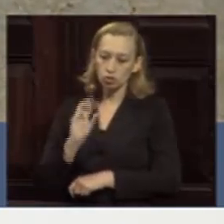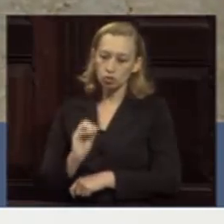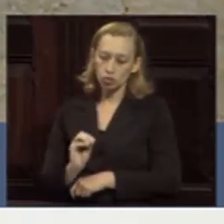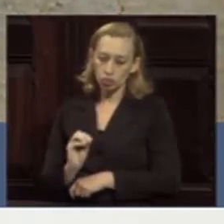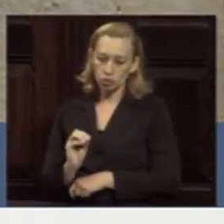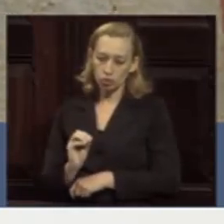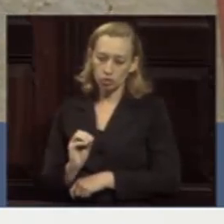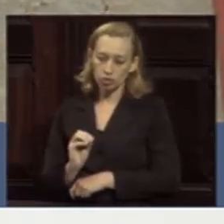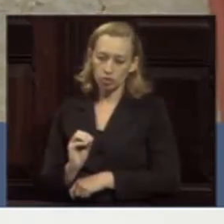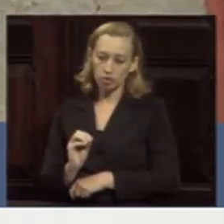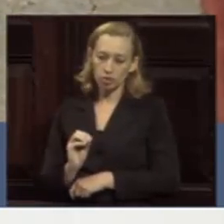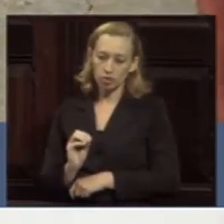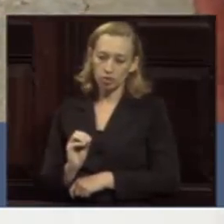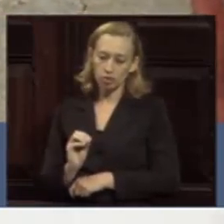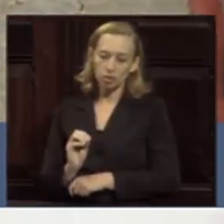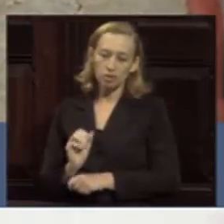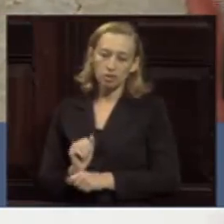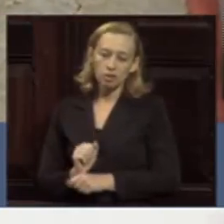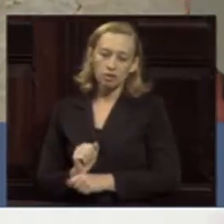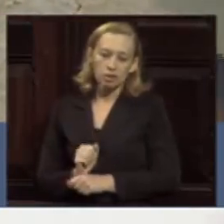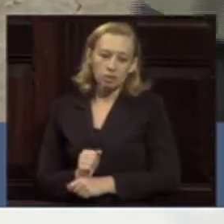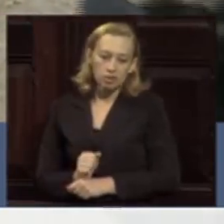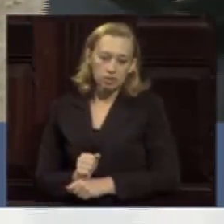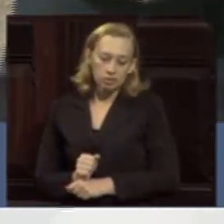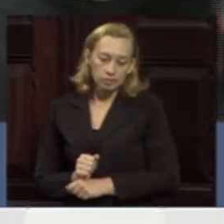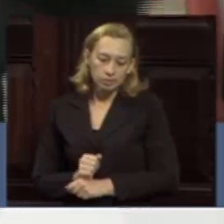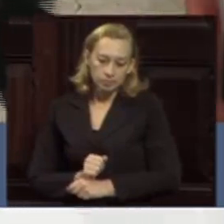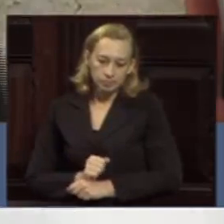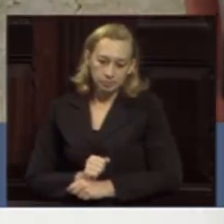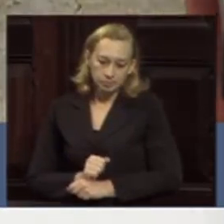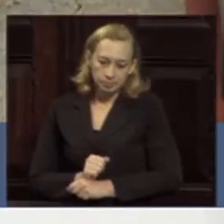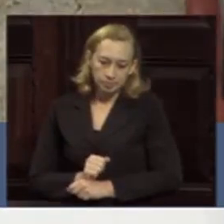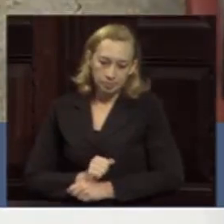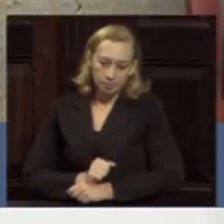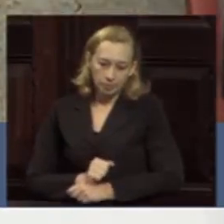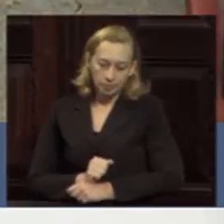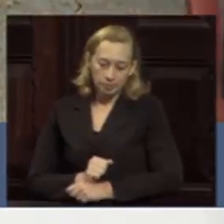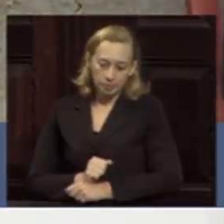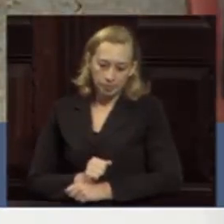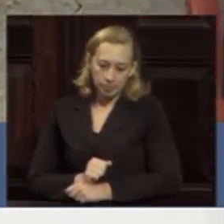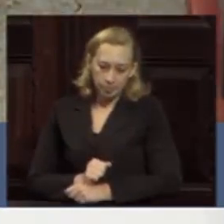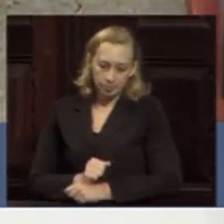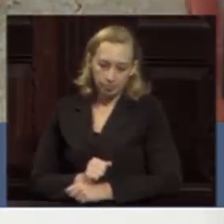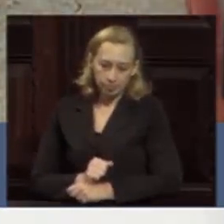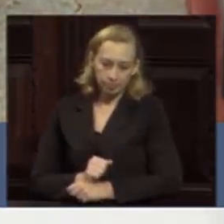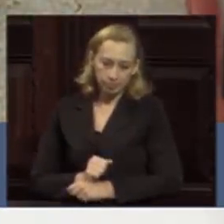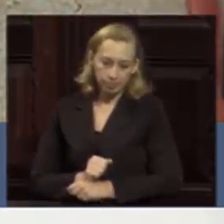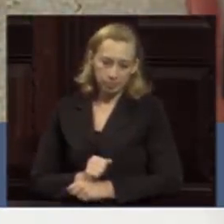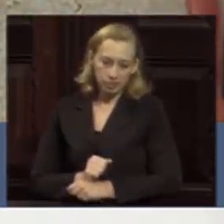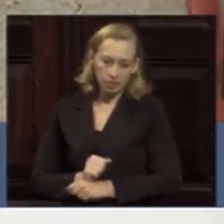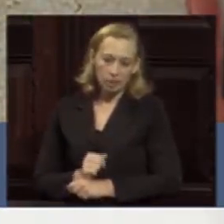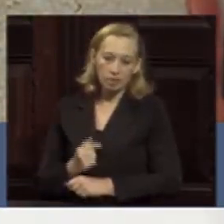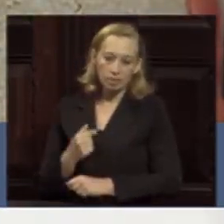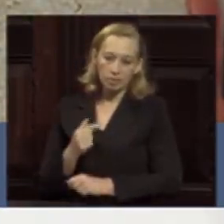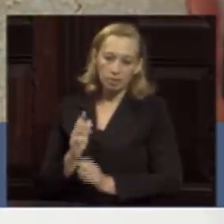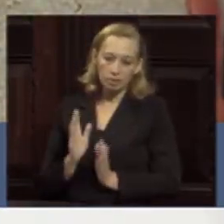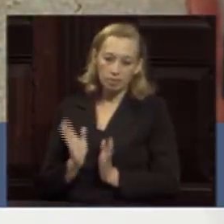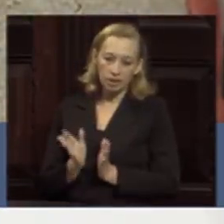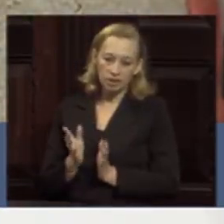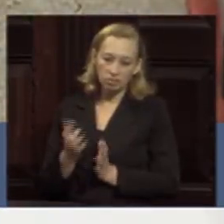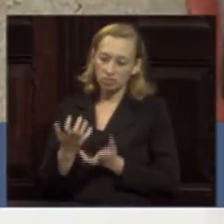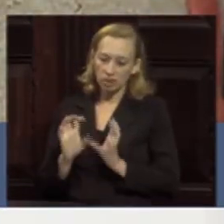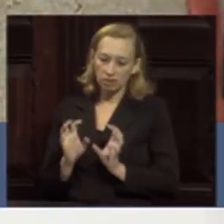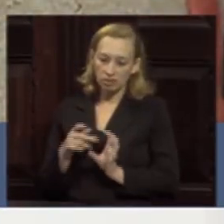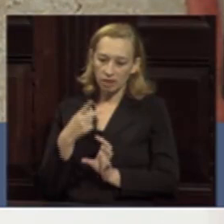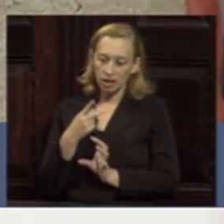gabinete comemorando o Dia das Mulheres e ele fez uma defesa muito bonita do meu projeto. Mas não é disso que eu quero falar. Hoje é